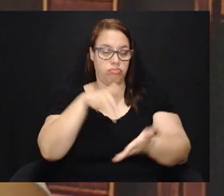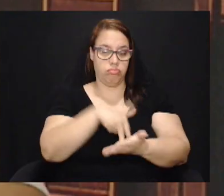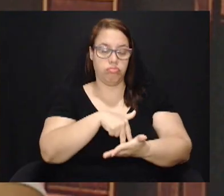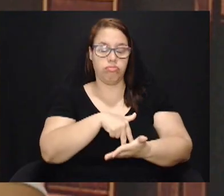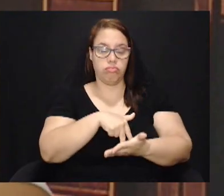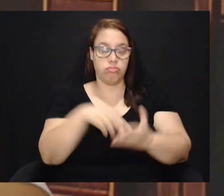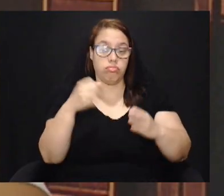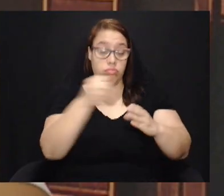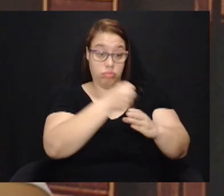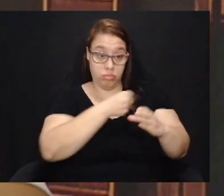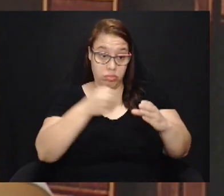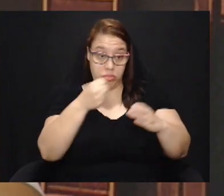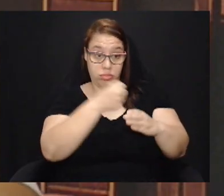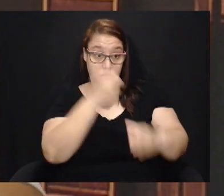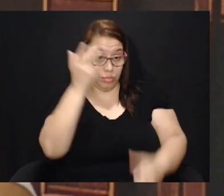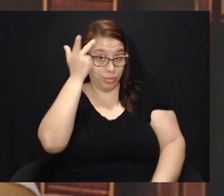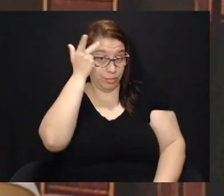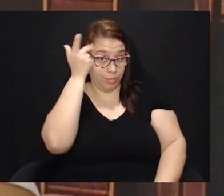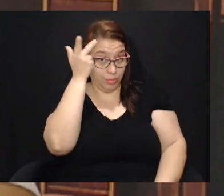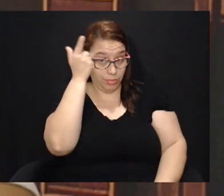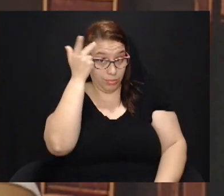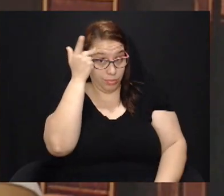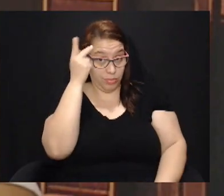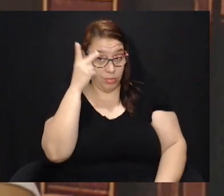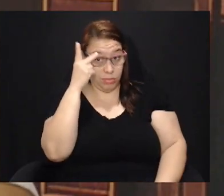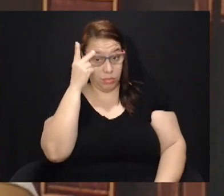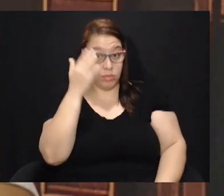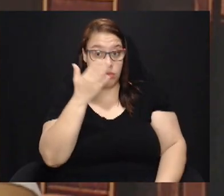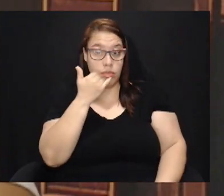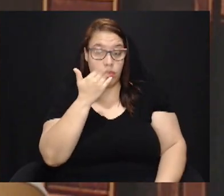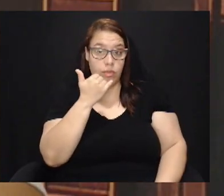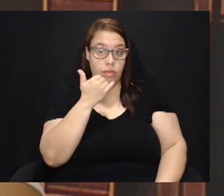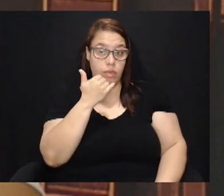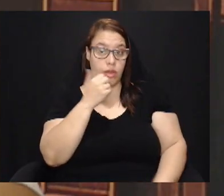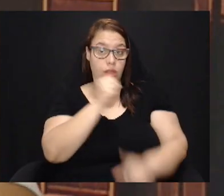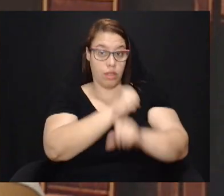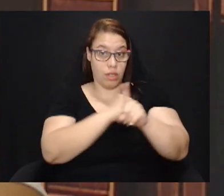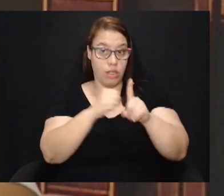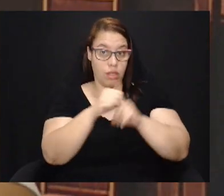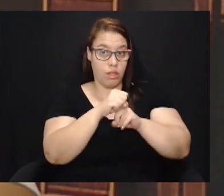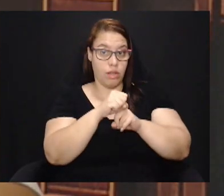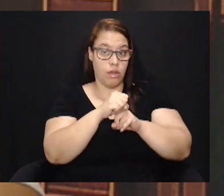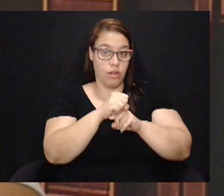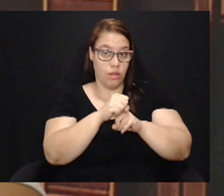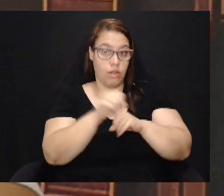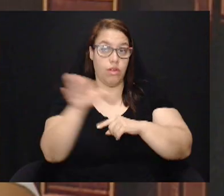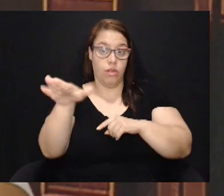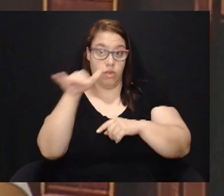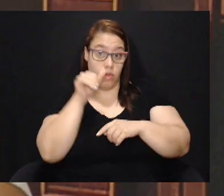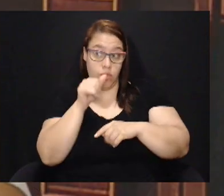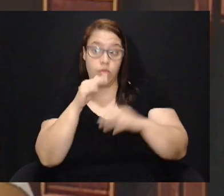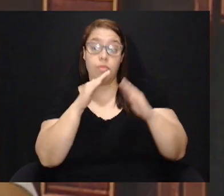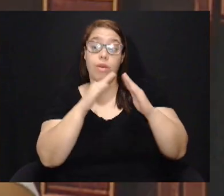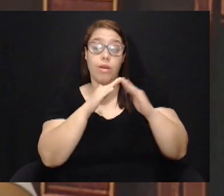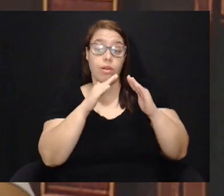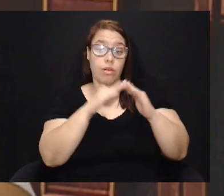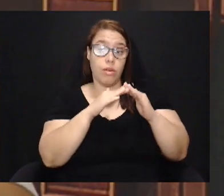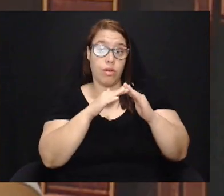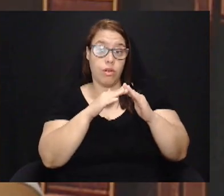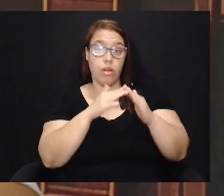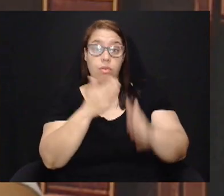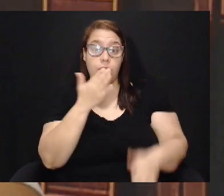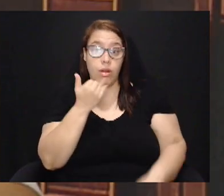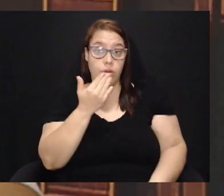Sim. Normalmente, comida é social, pelo menos aqui no Brasil, né? Quando você chama alguém para sua casa, você chama para comer, para